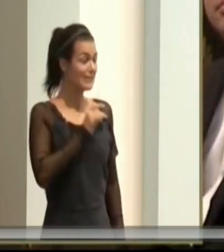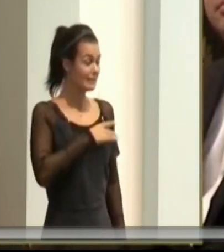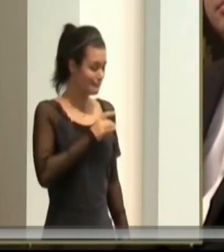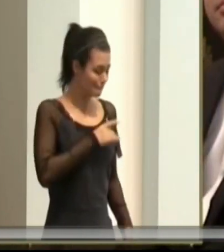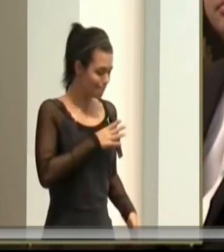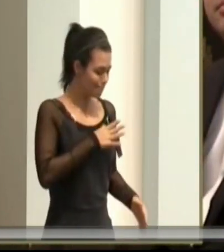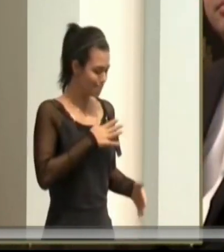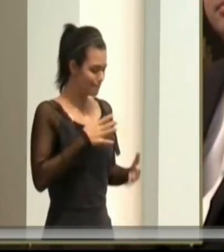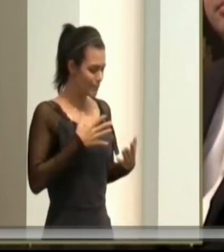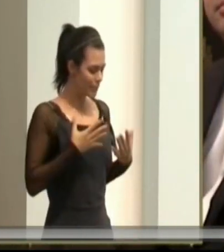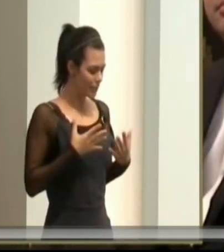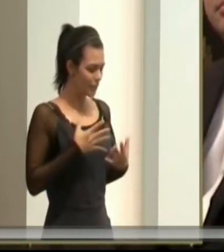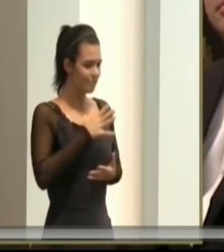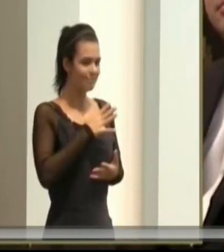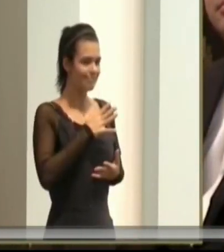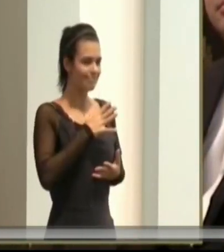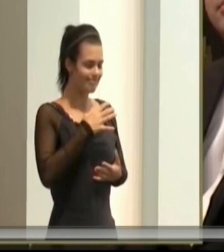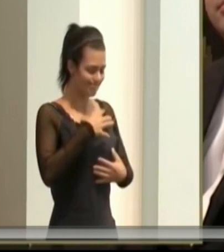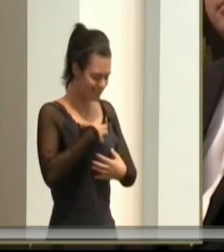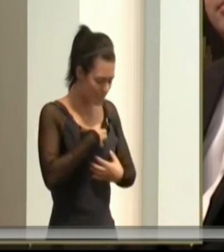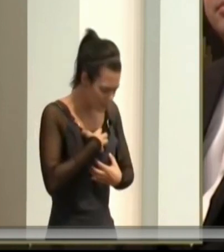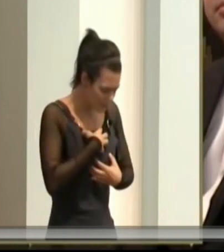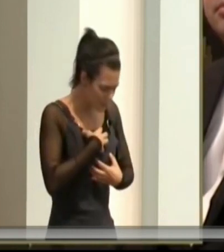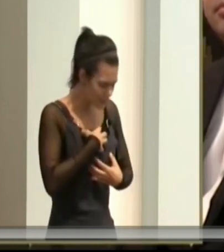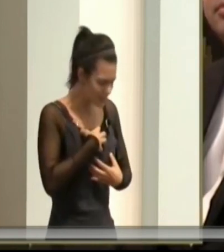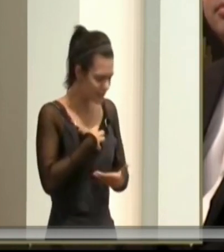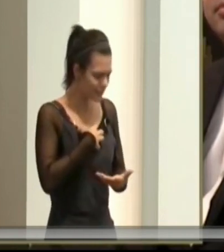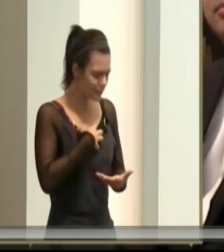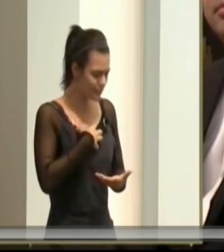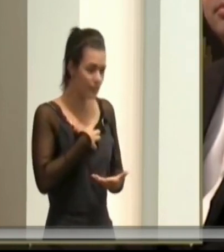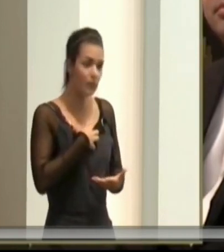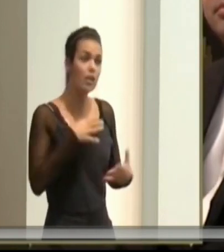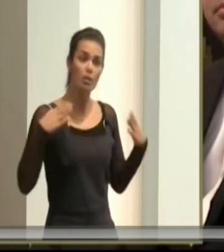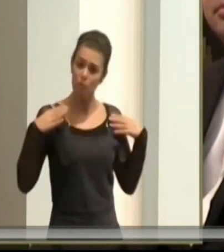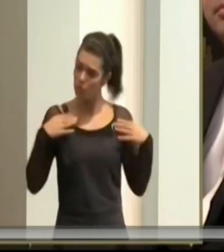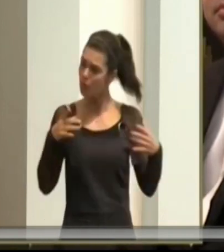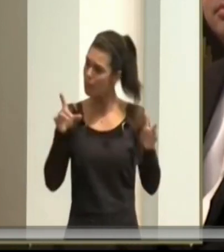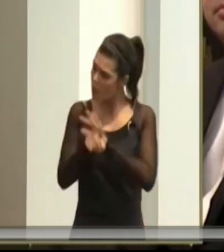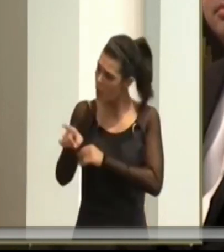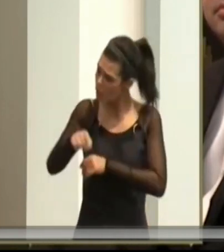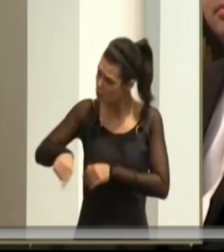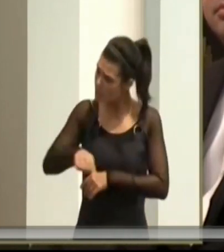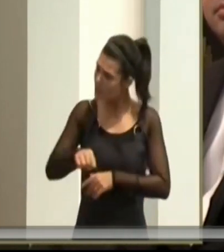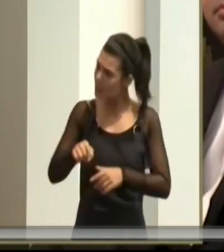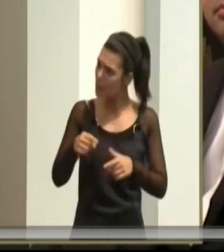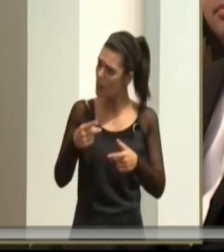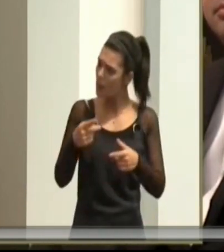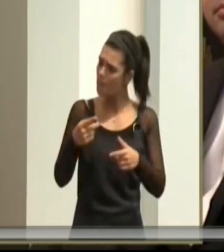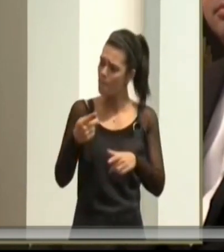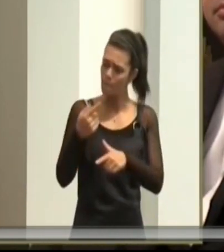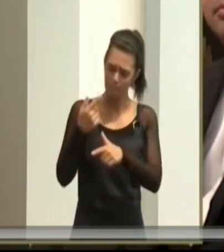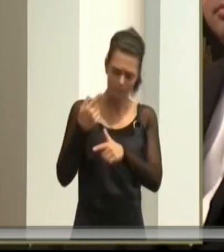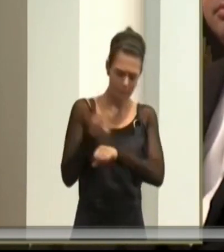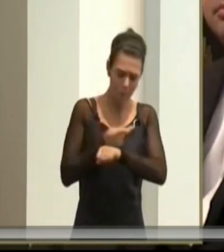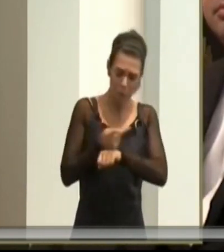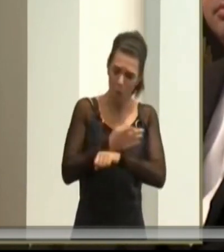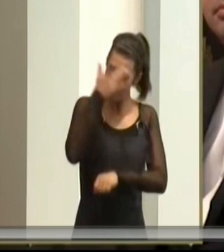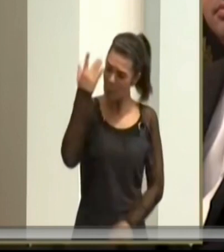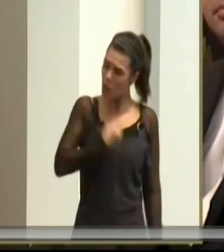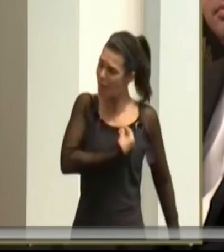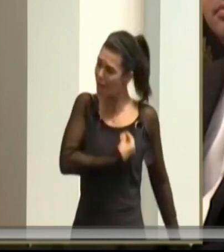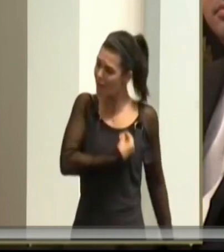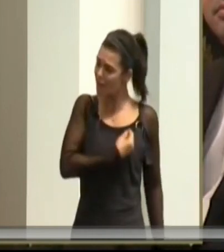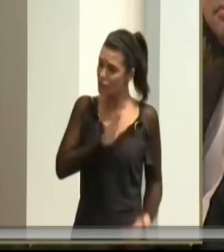para o chão, eles lhe falaram: por que buscais entre os mortos aqueles que vivem? O que vocês estão fazendo